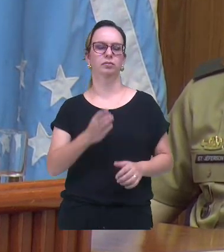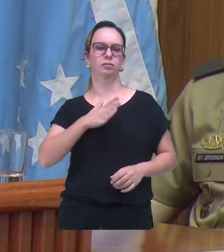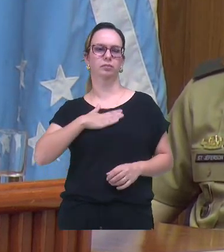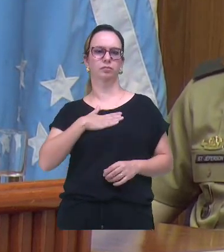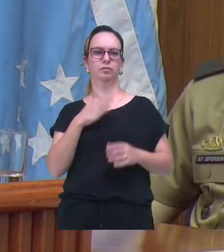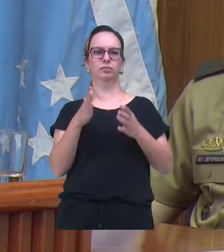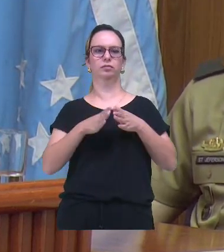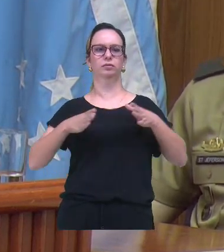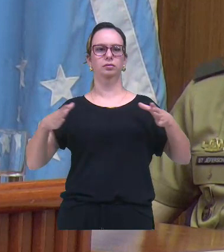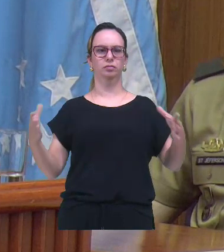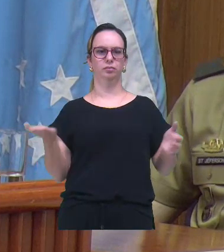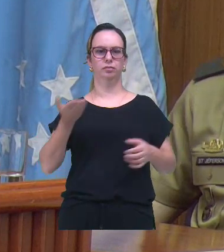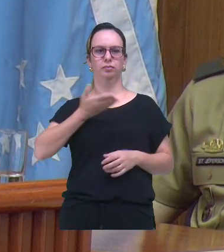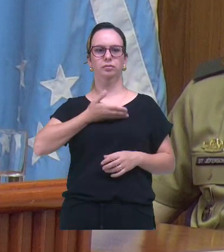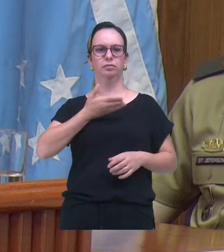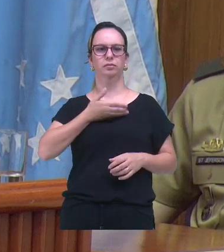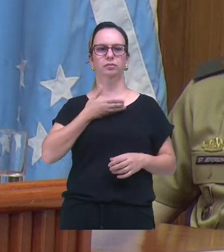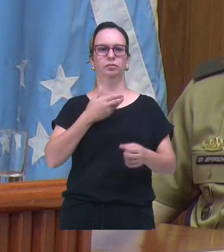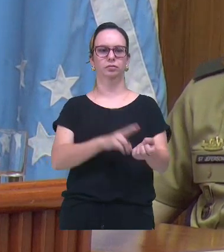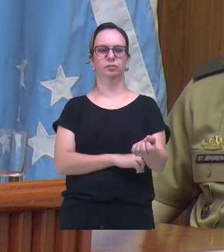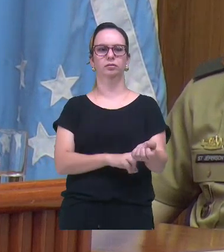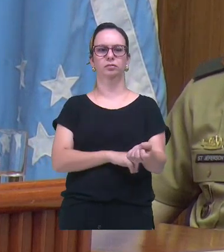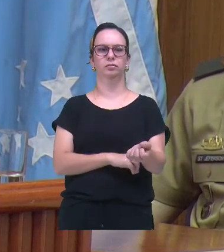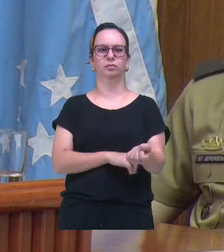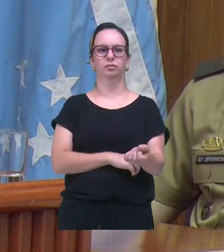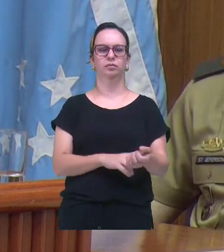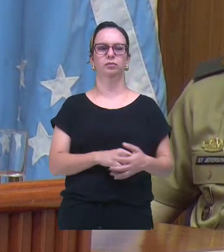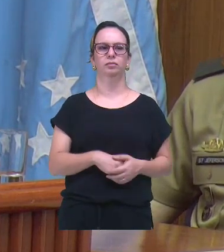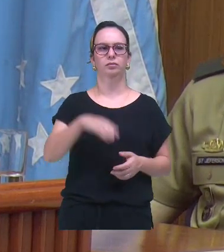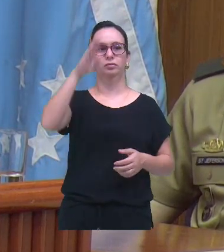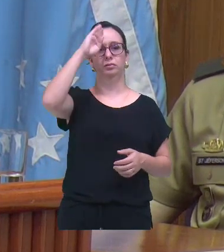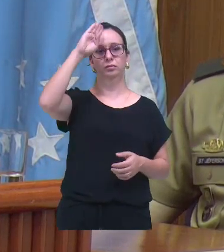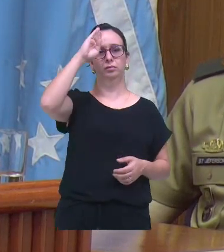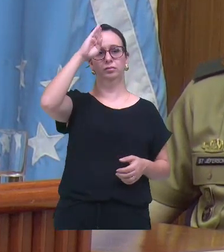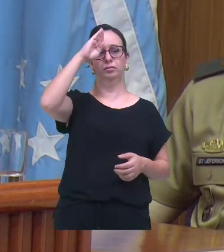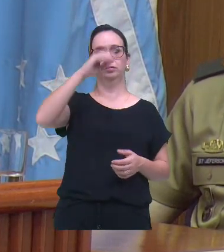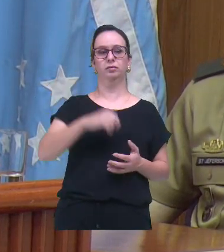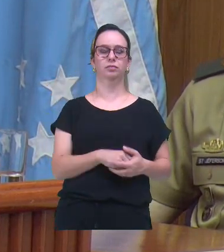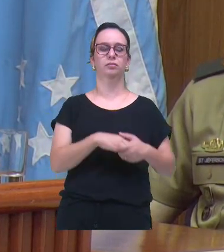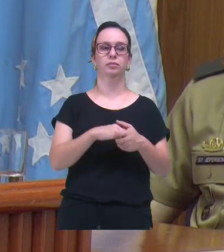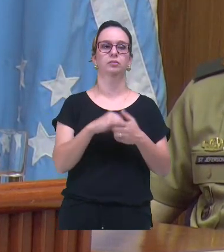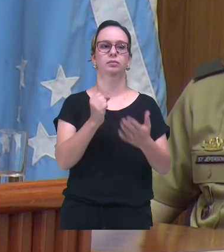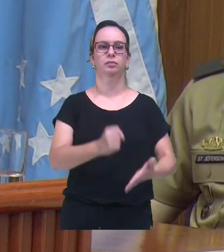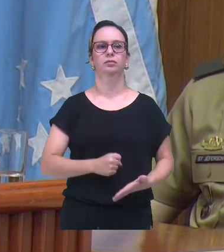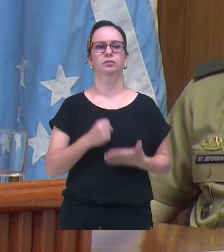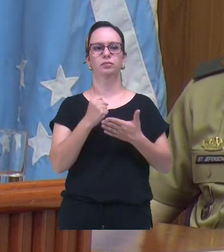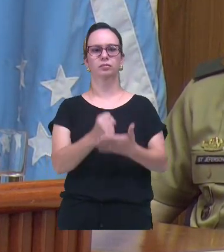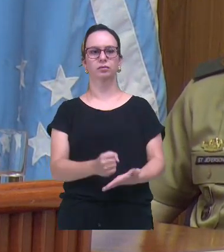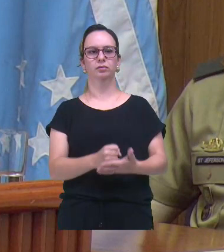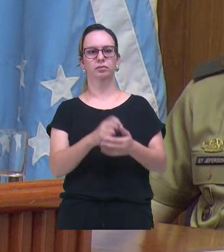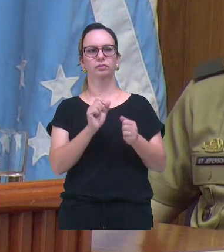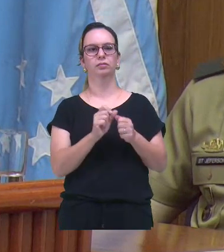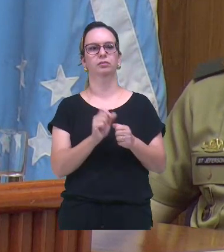irmão, Tenente Amarildo Delfino Dias, que me auxiliou brilhantemente